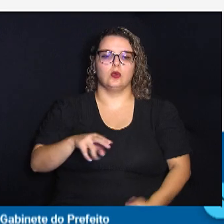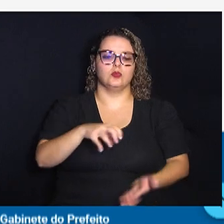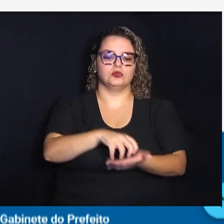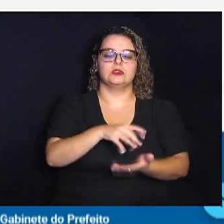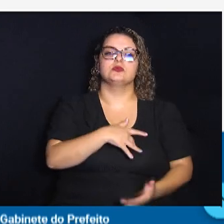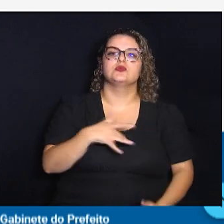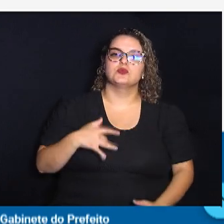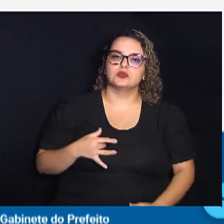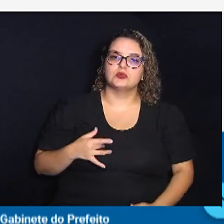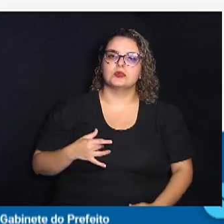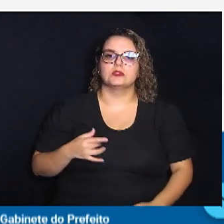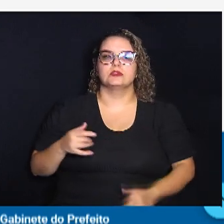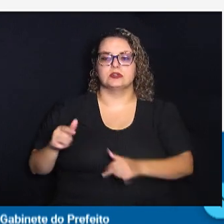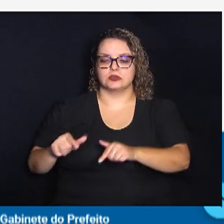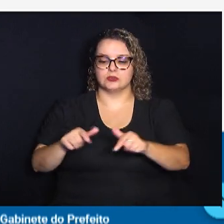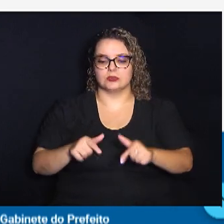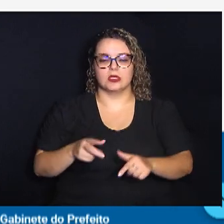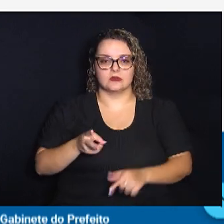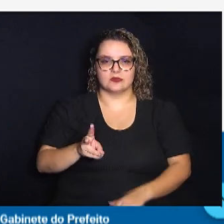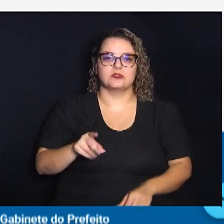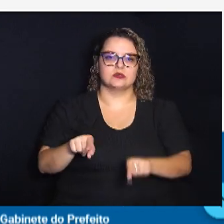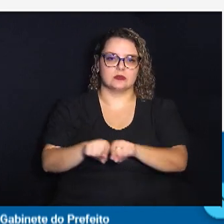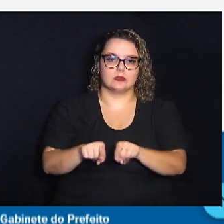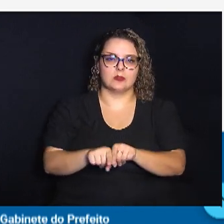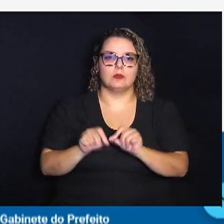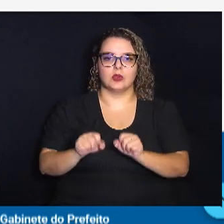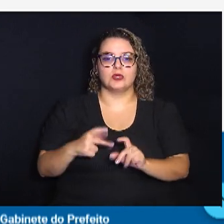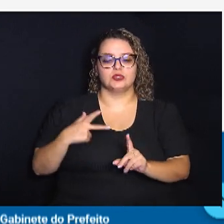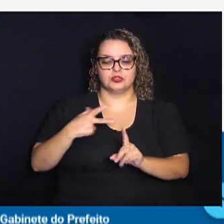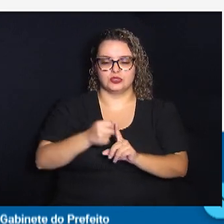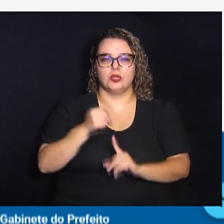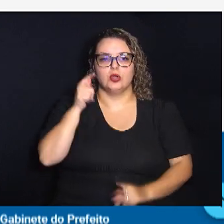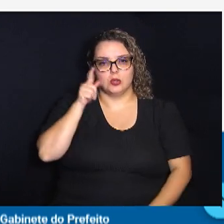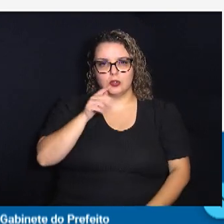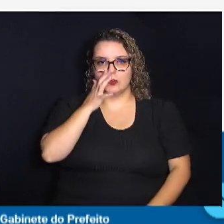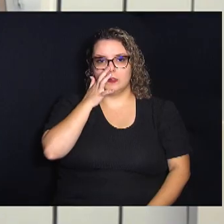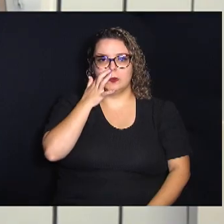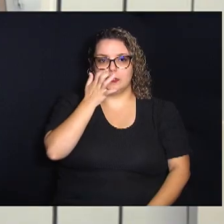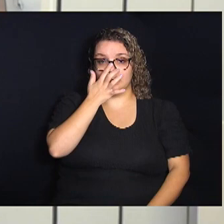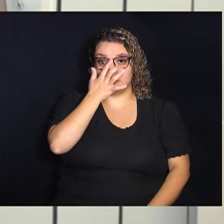pontos fixos que você consegue então ser imunizado.